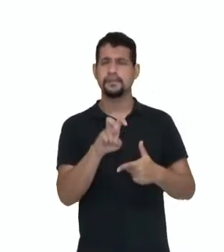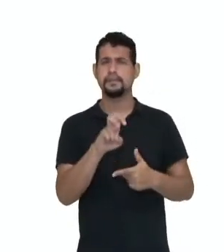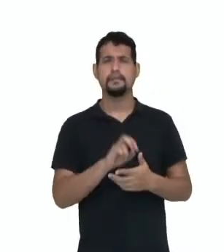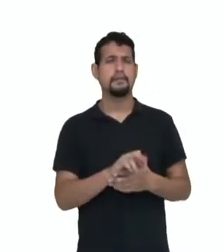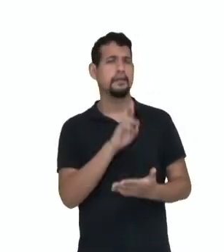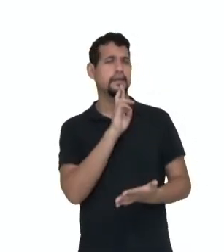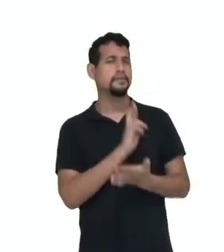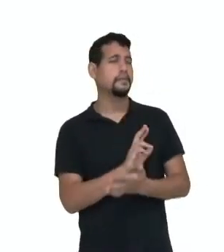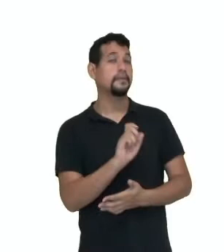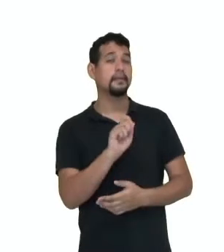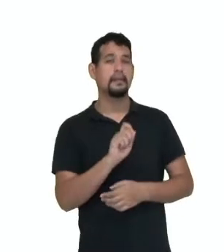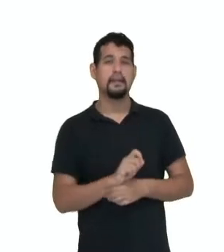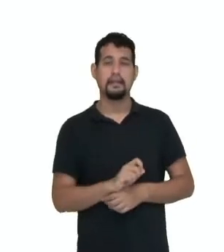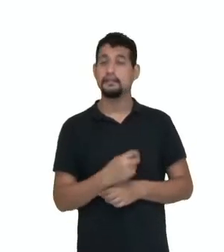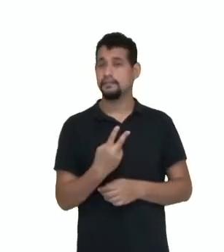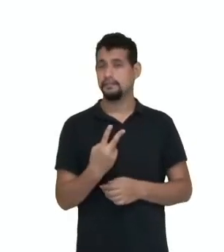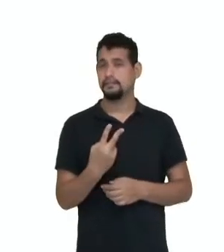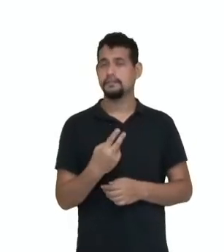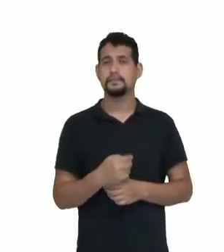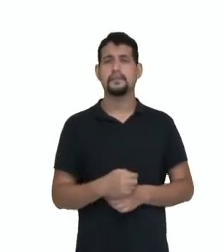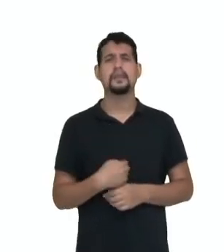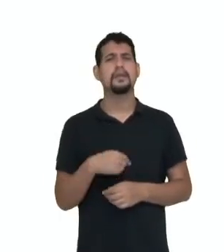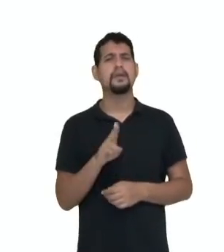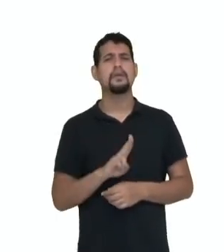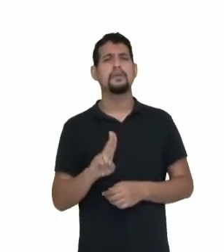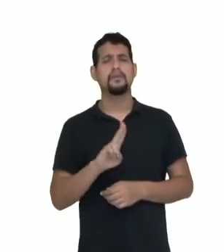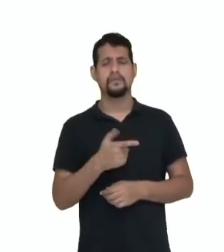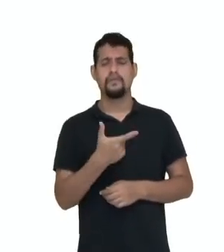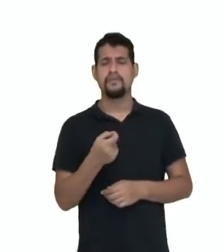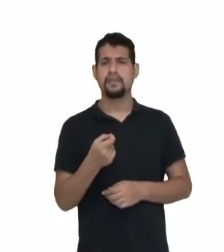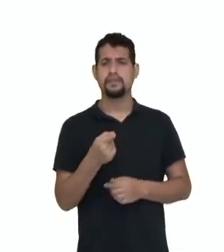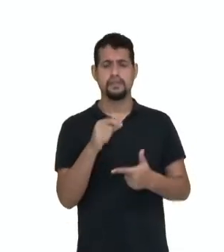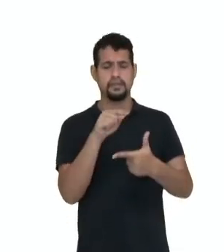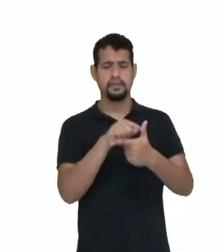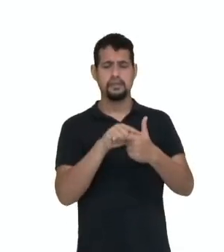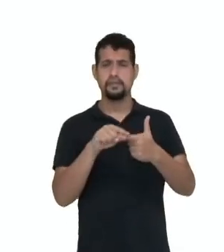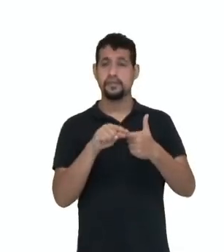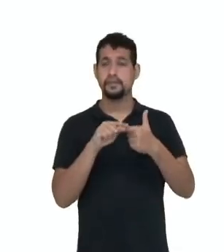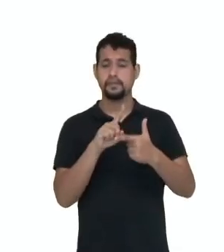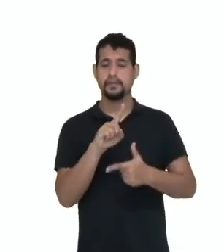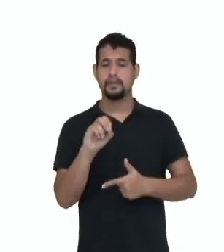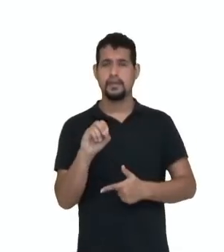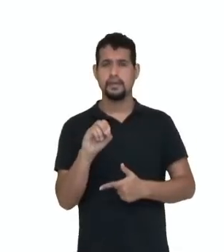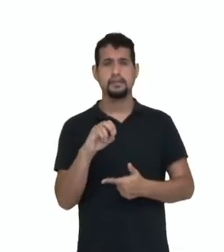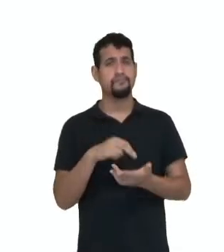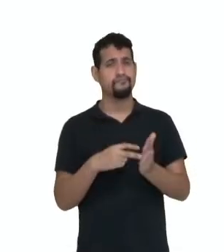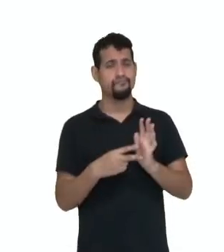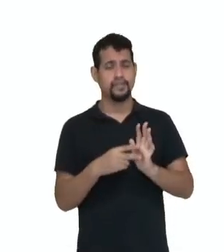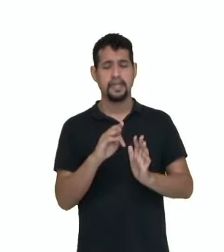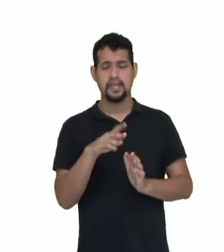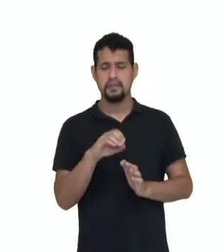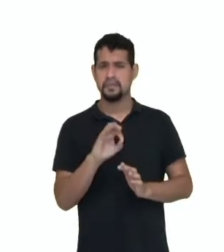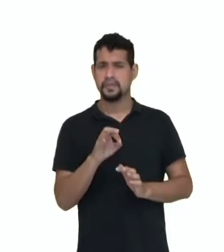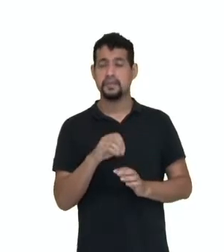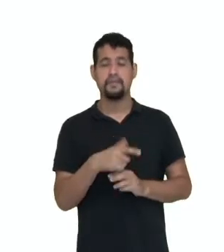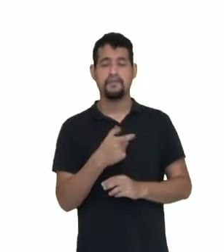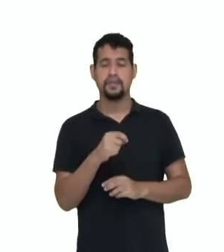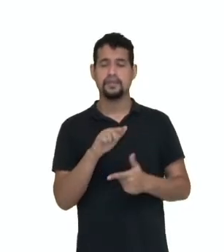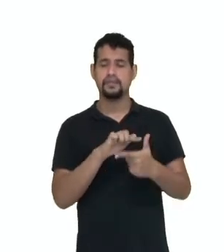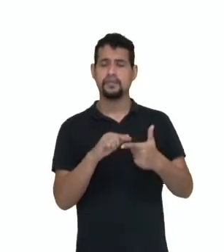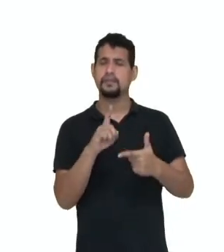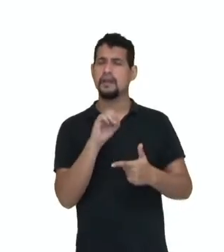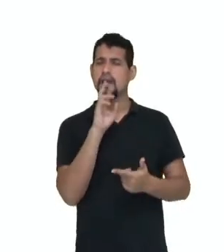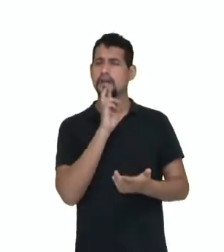dar o meu 2. Se eu pegar o 20 e dividir pelo 10, que é o tempo dele, 20 dividido por 10